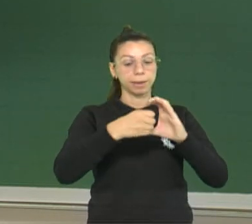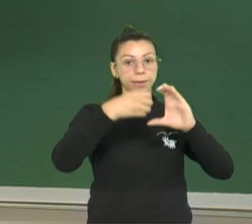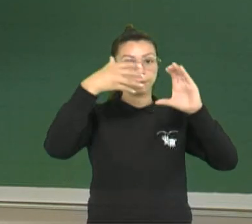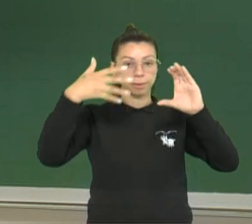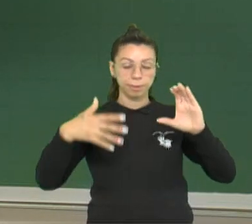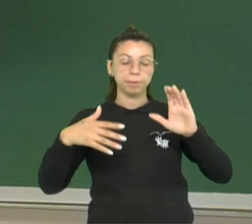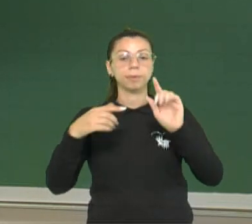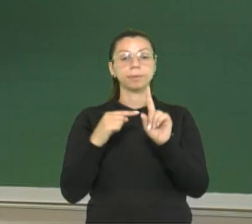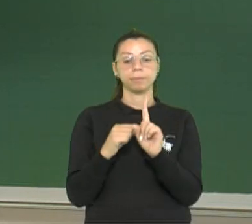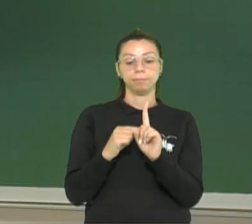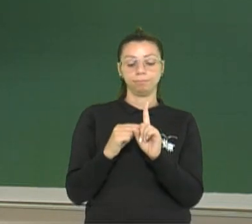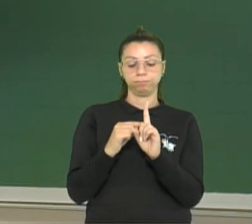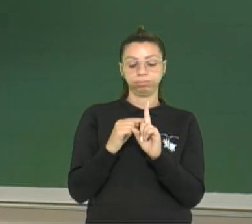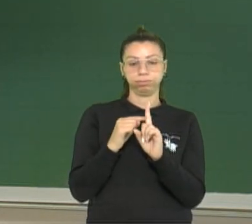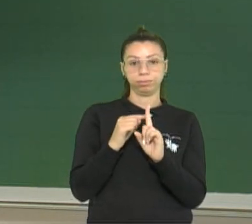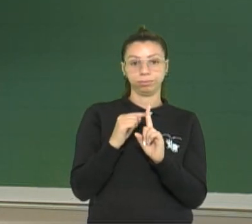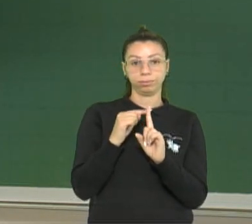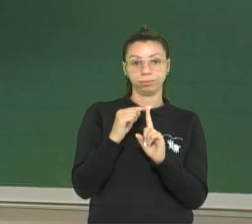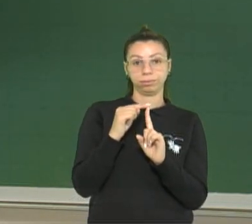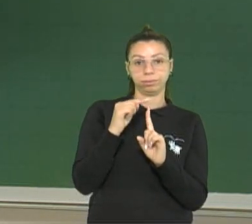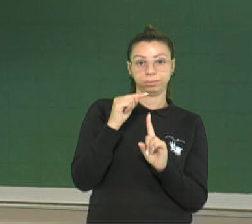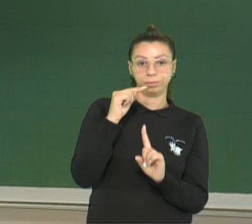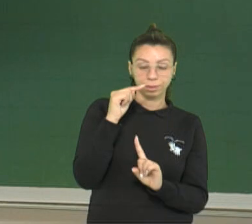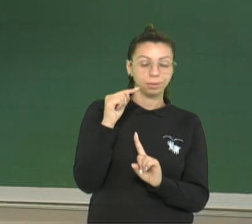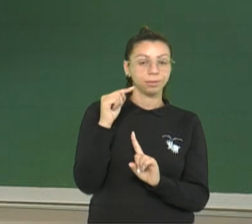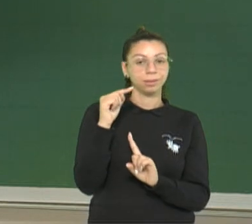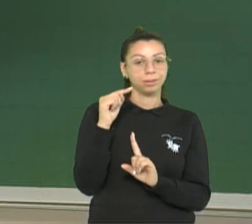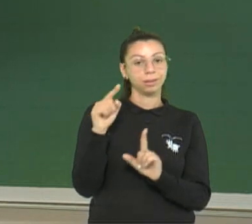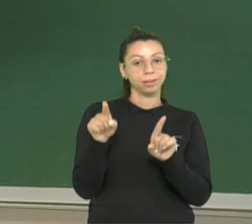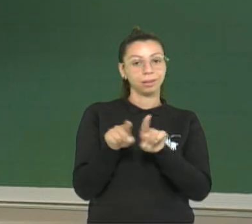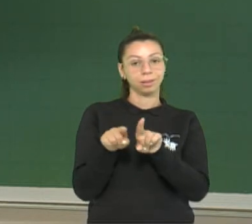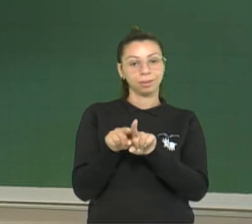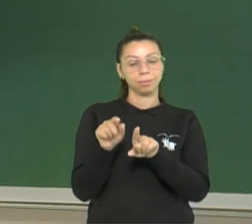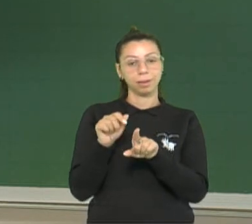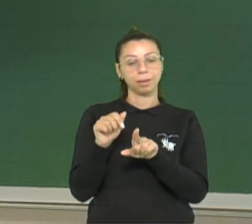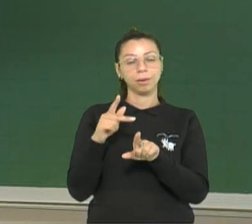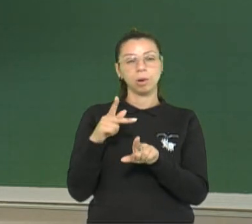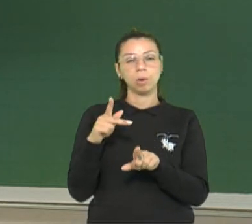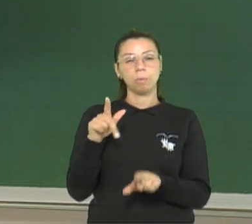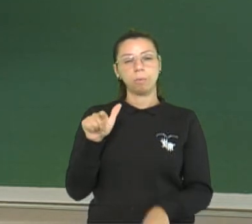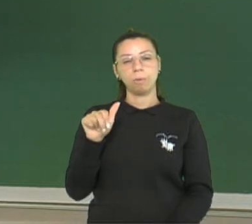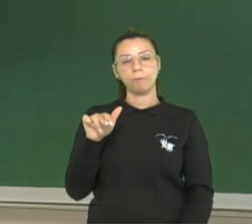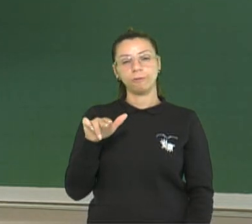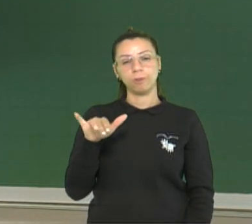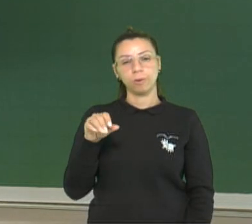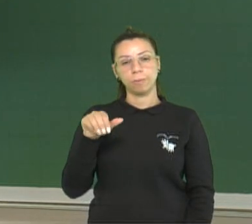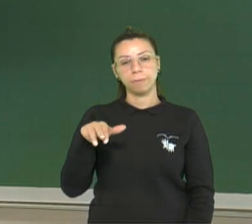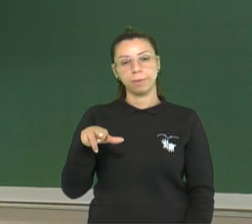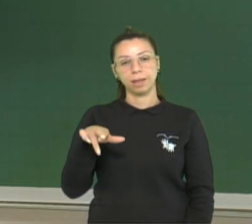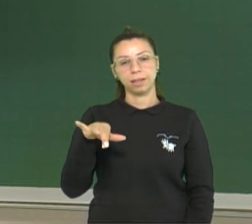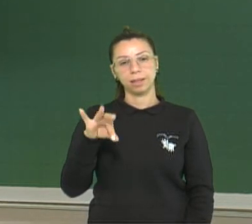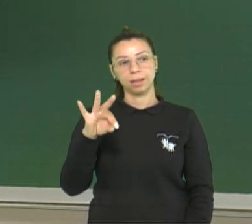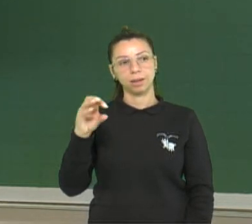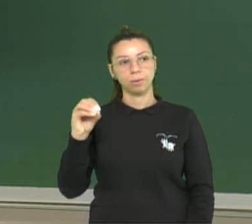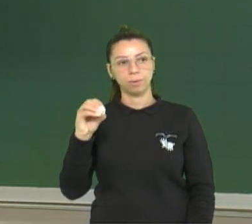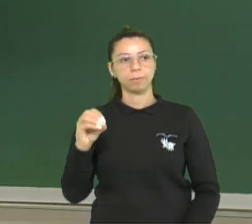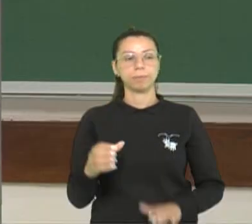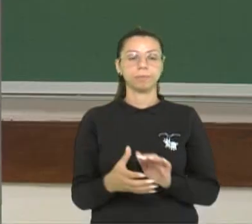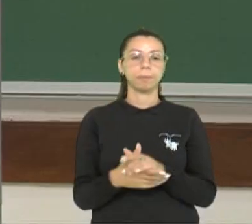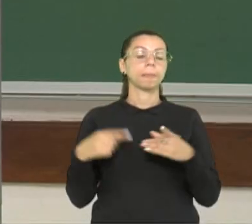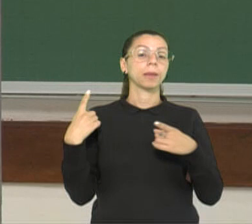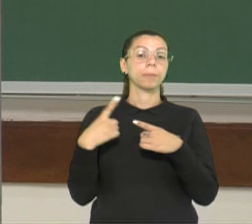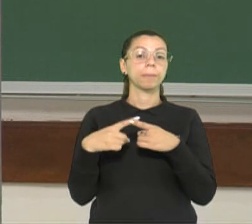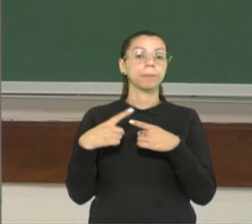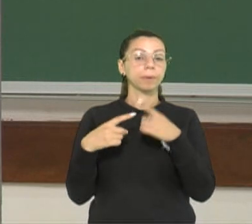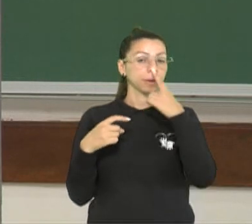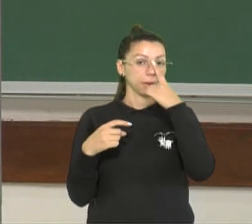temperaturas elevadas e também um alto índice pluviométrico. Mas isso a gente vai ver na sequência da nossa aula. Por quê? Quando a